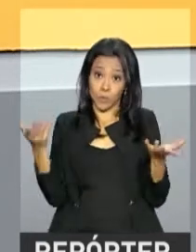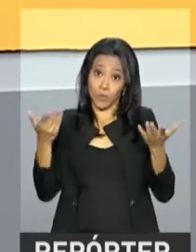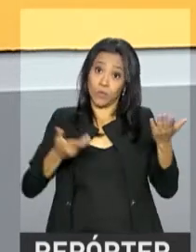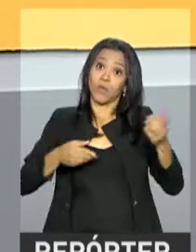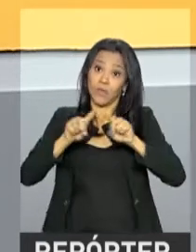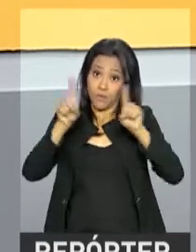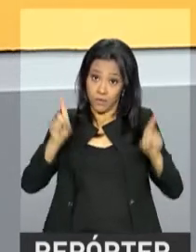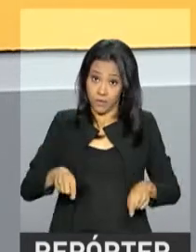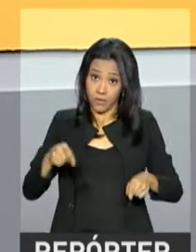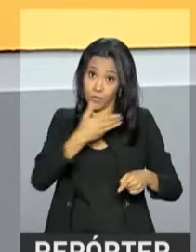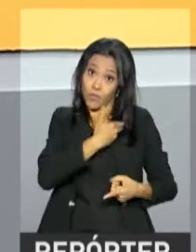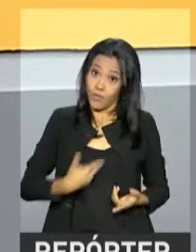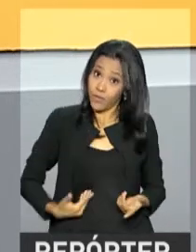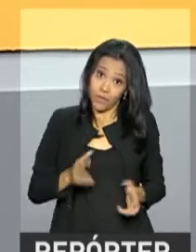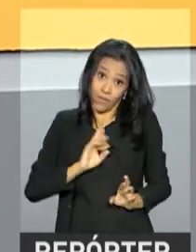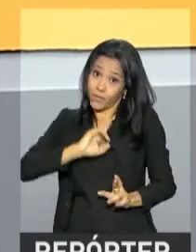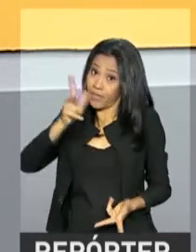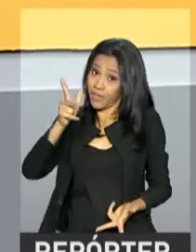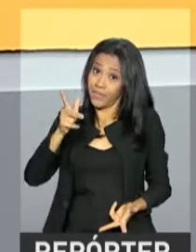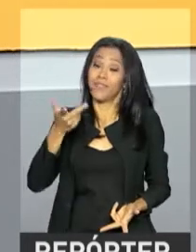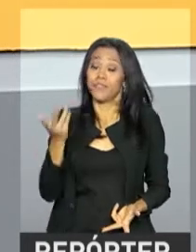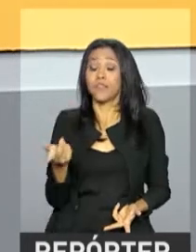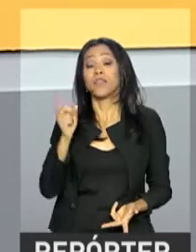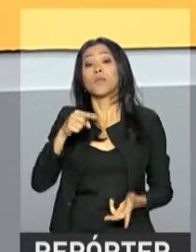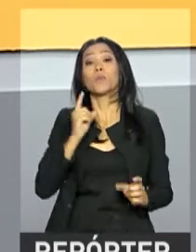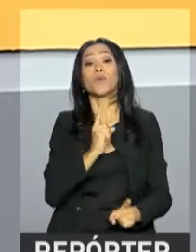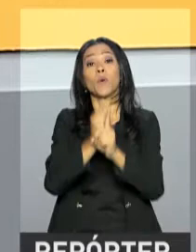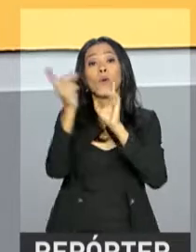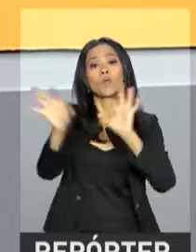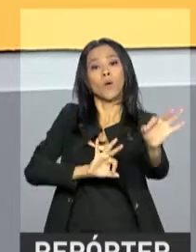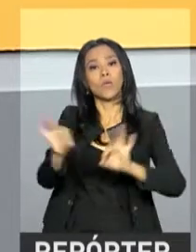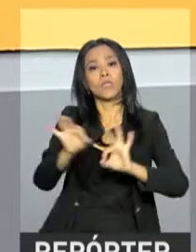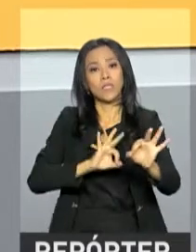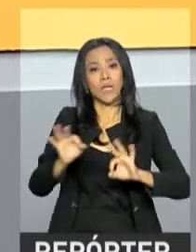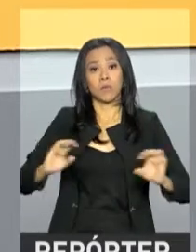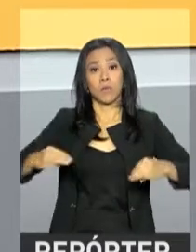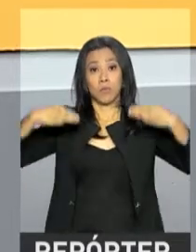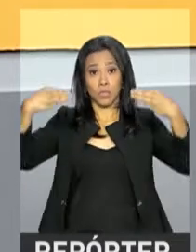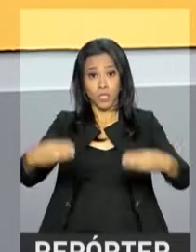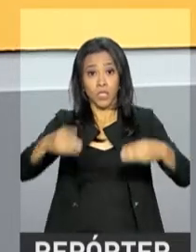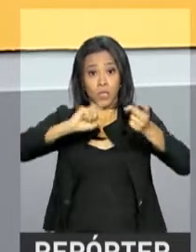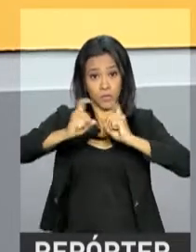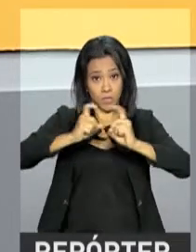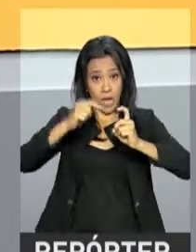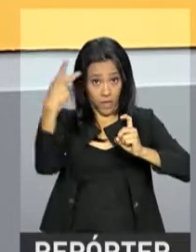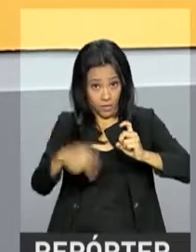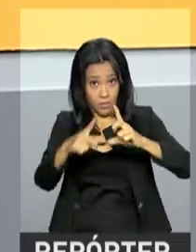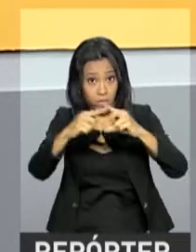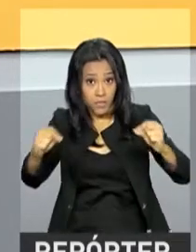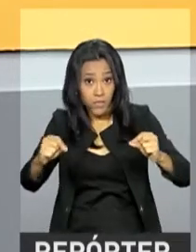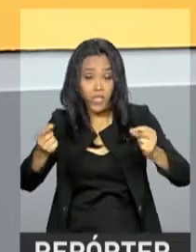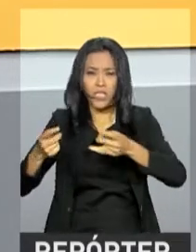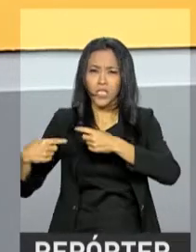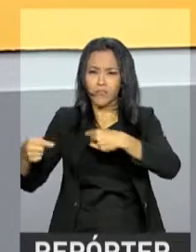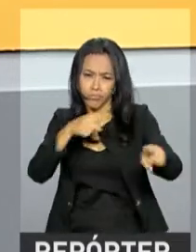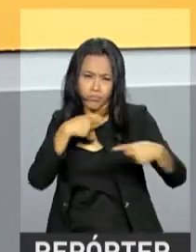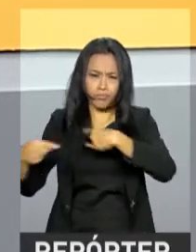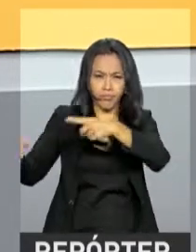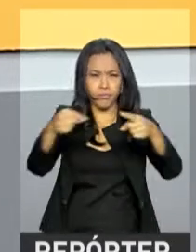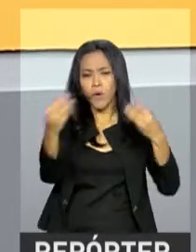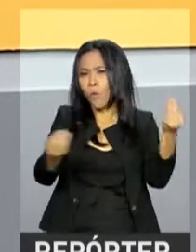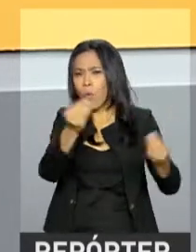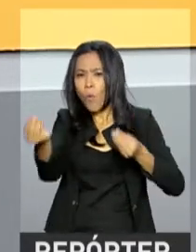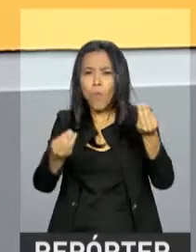ser diferente o encontro organizado pelo ministério do planejamento em brasília discute as perspectivas para o